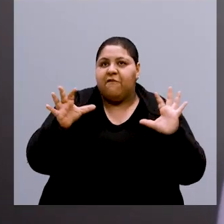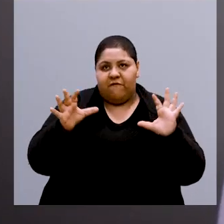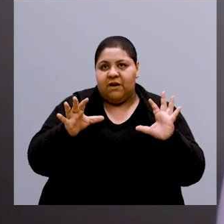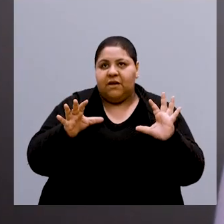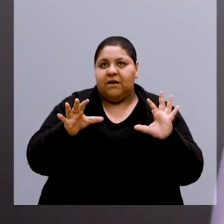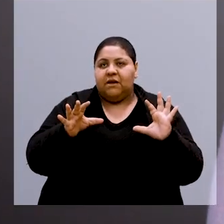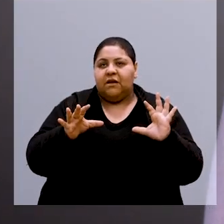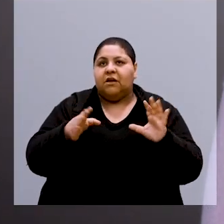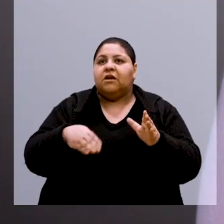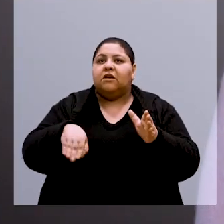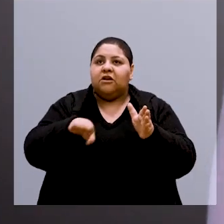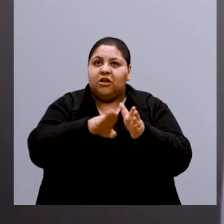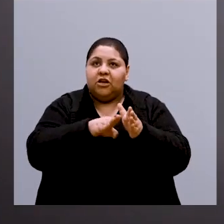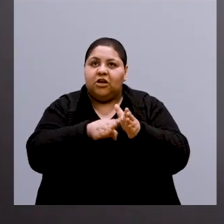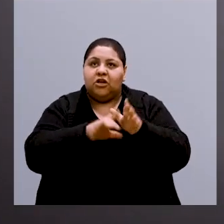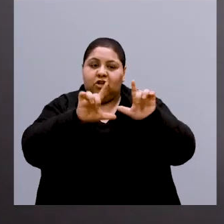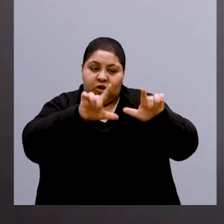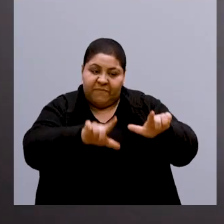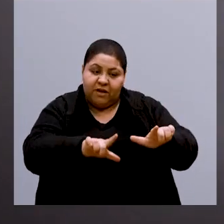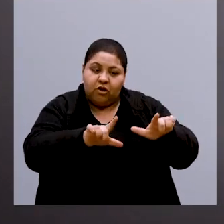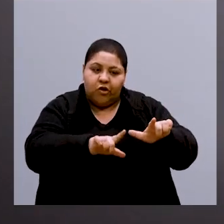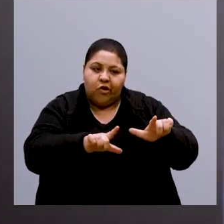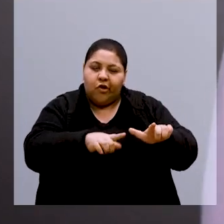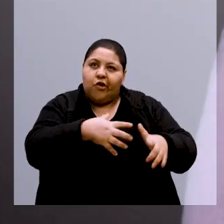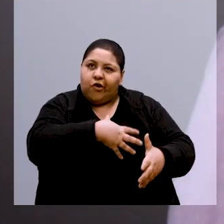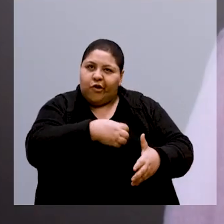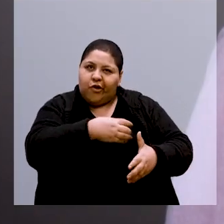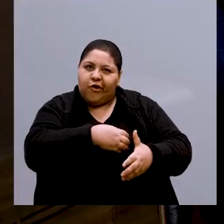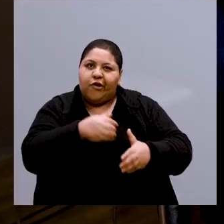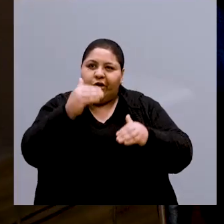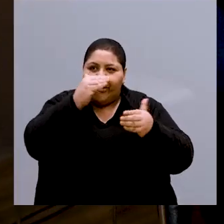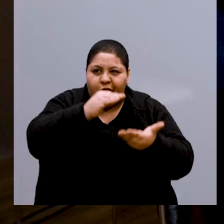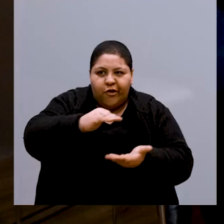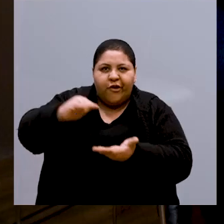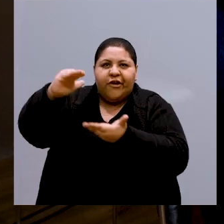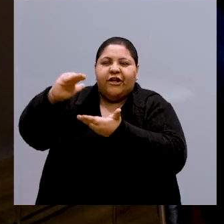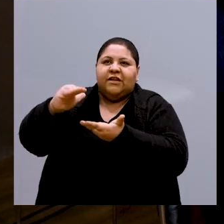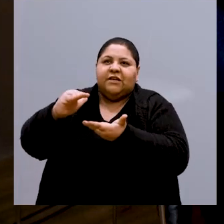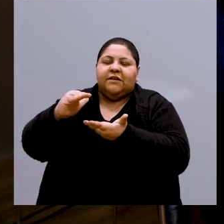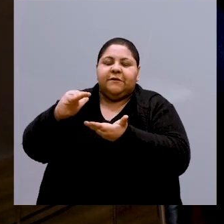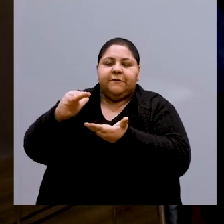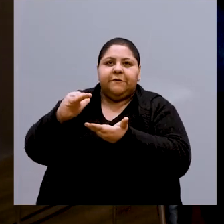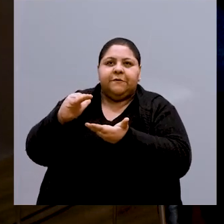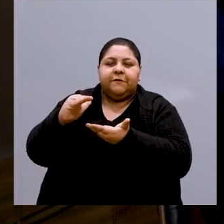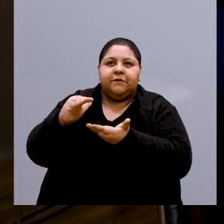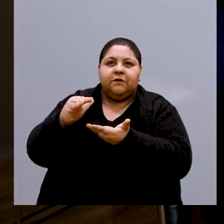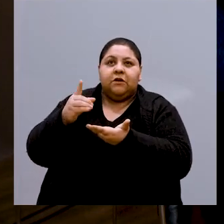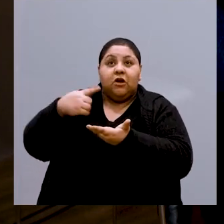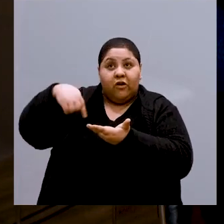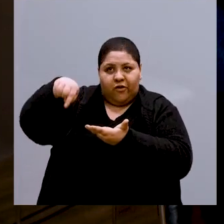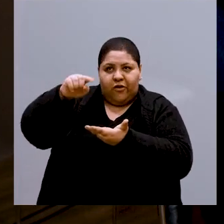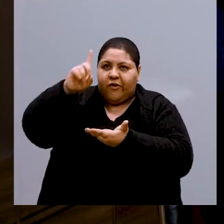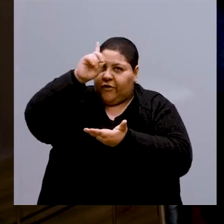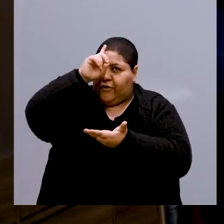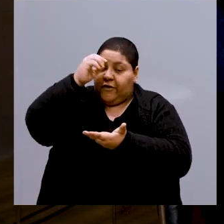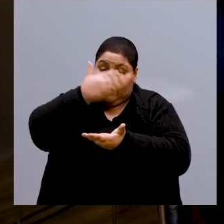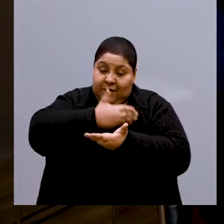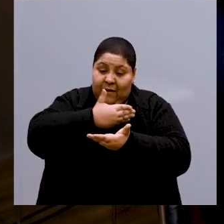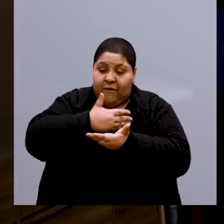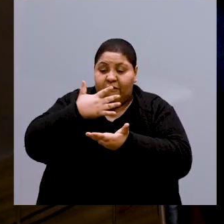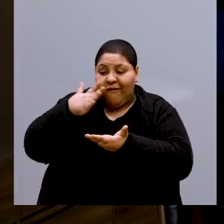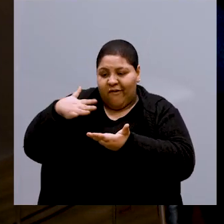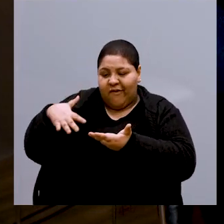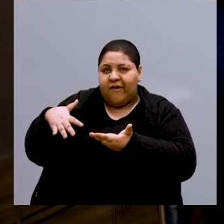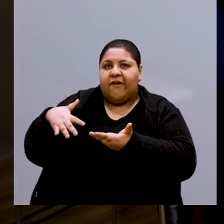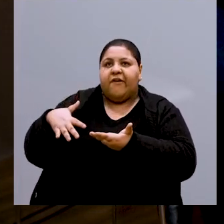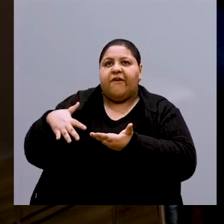livre demanda, né? Até a questão do banco de leite é uma coisa que vinha, assim, toda vez que vinha, porque quando a gente é um hospital